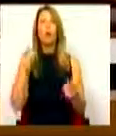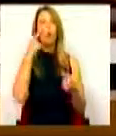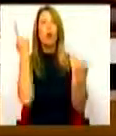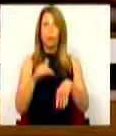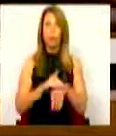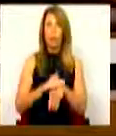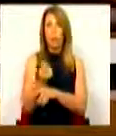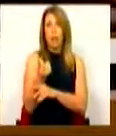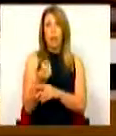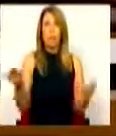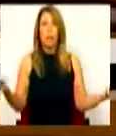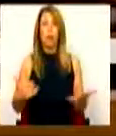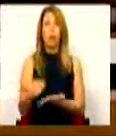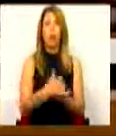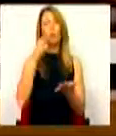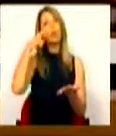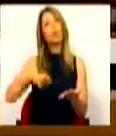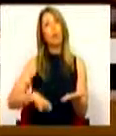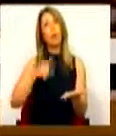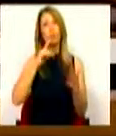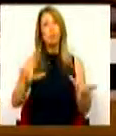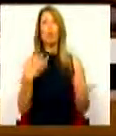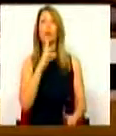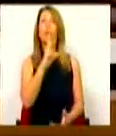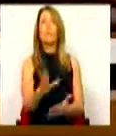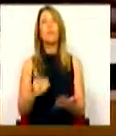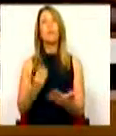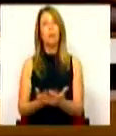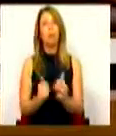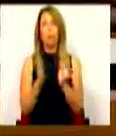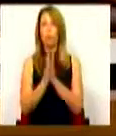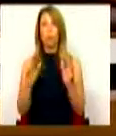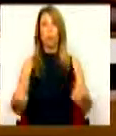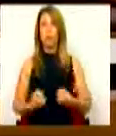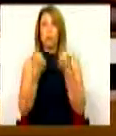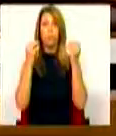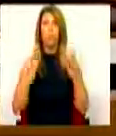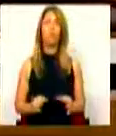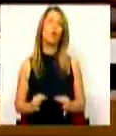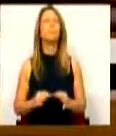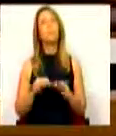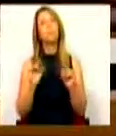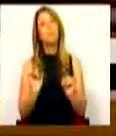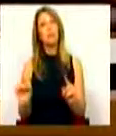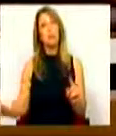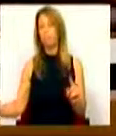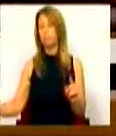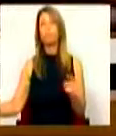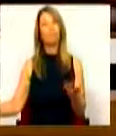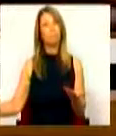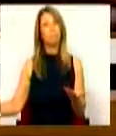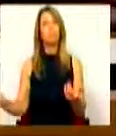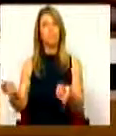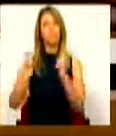de recursos humanos, para poder responder a todos os desafios. Foi assim que a encontramos